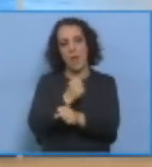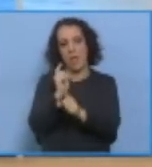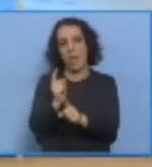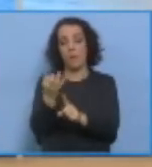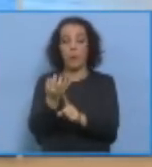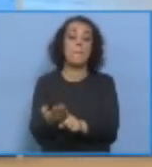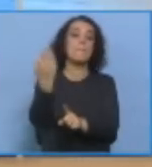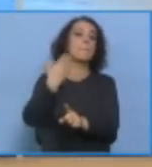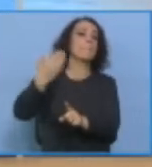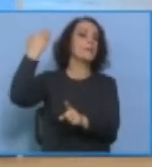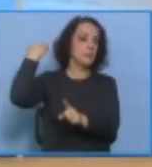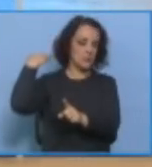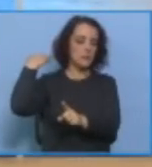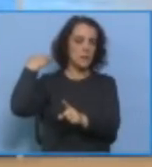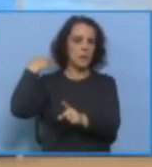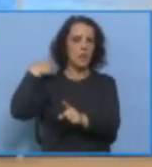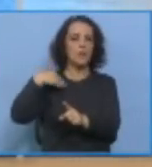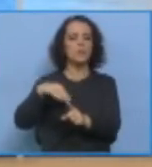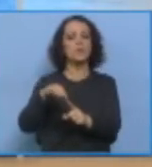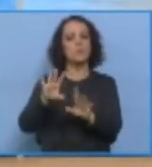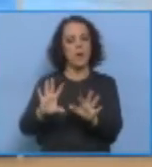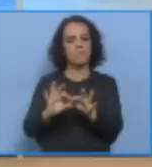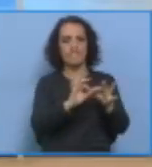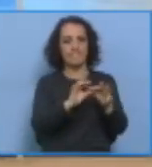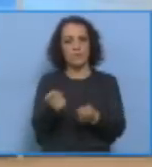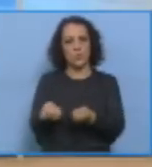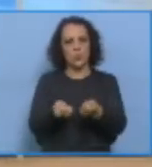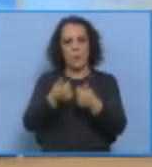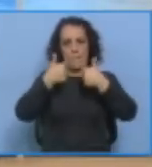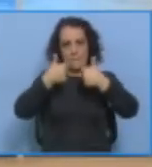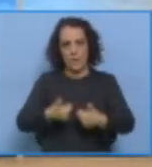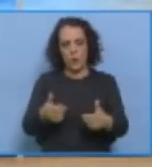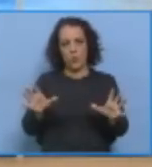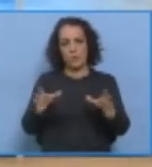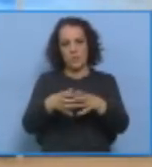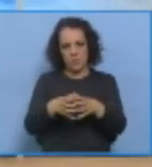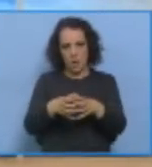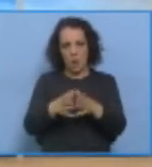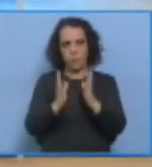passado, numa muito boa coordenação com a Comissão Episcopal da